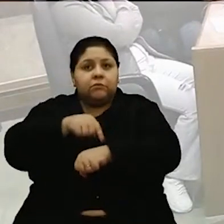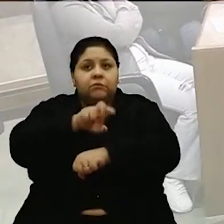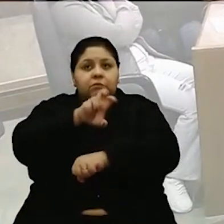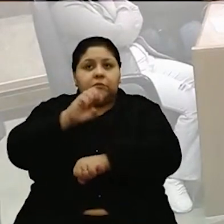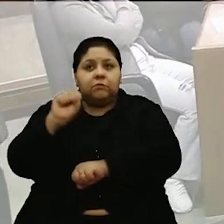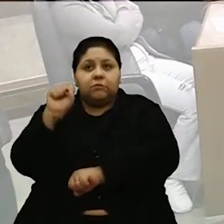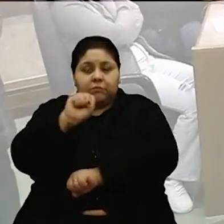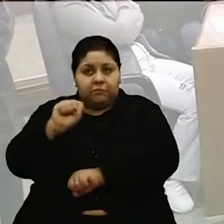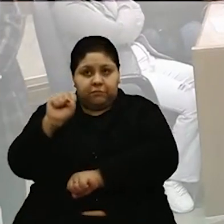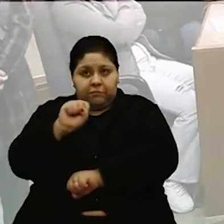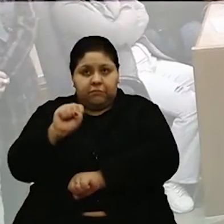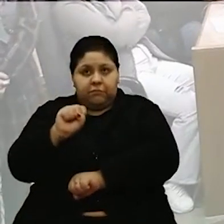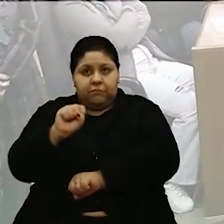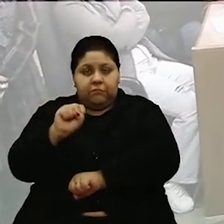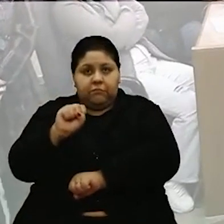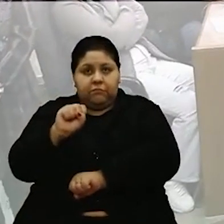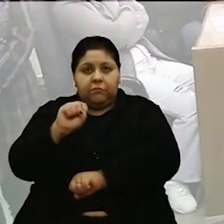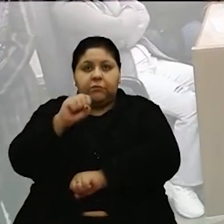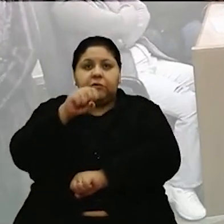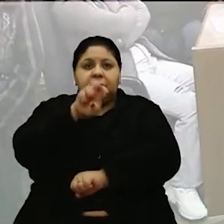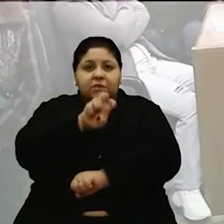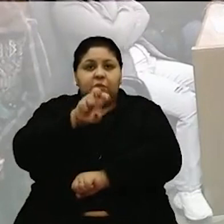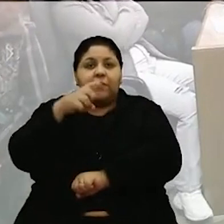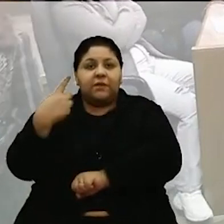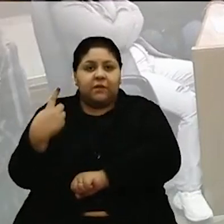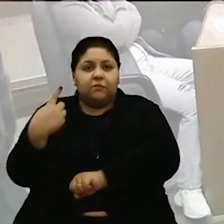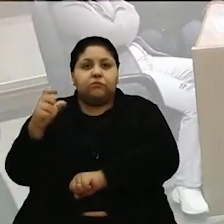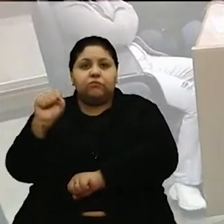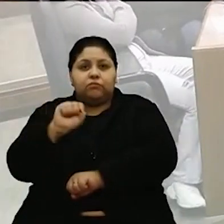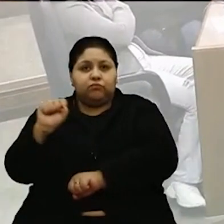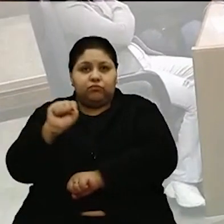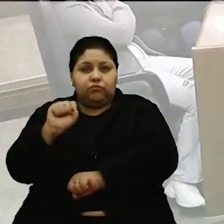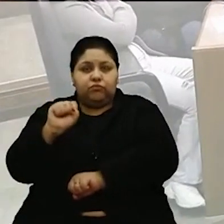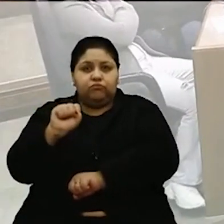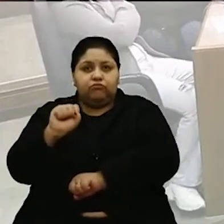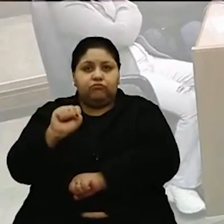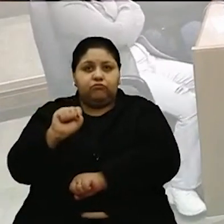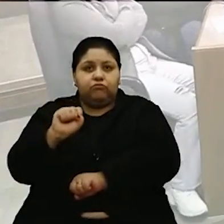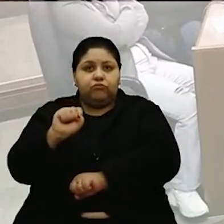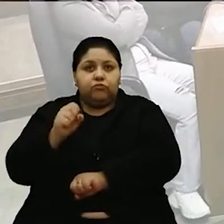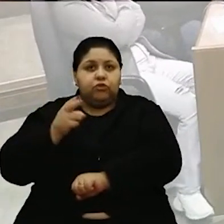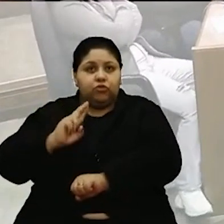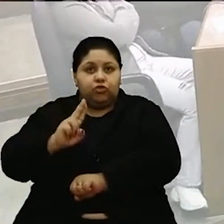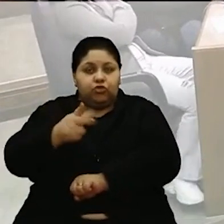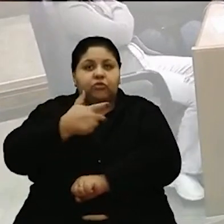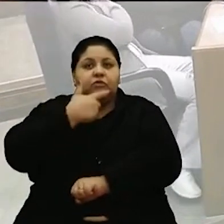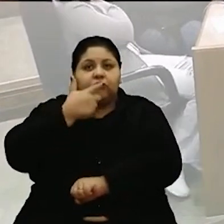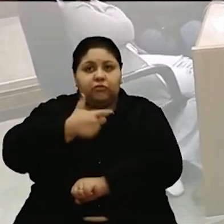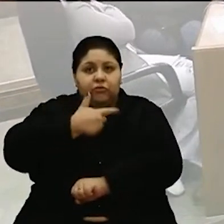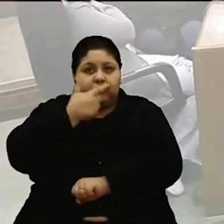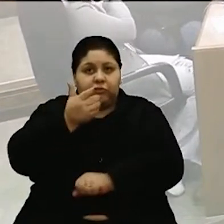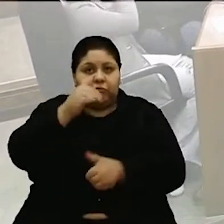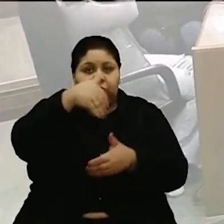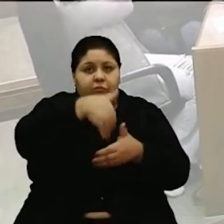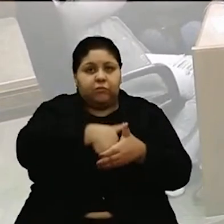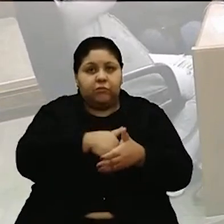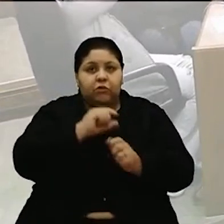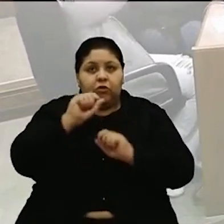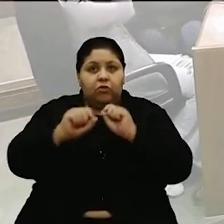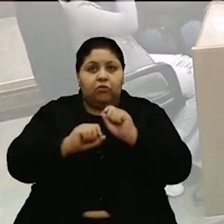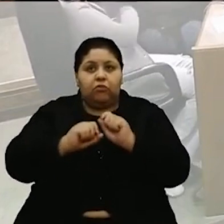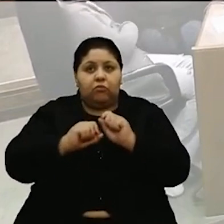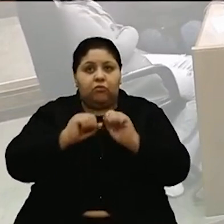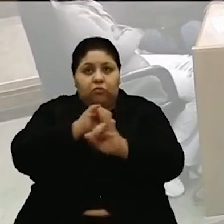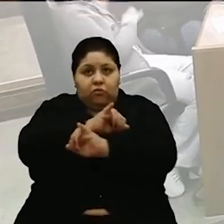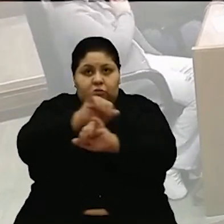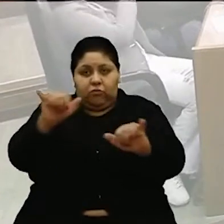se quiser... 51 segundos, se quiser manter o seu espaço de declaração de voto. E como a gente já informou aqui por